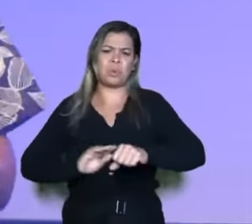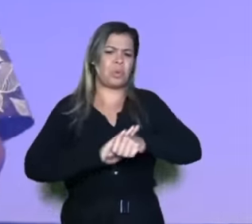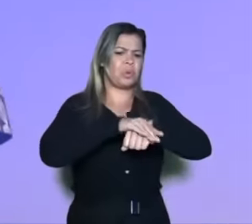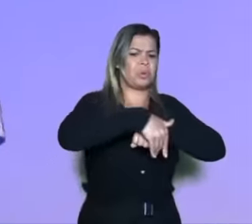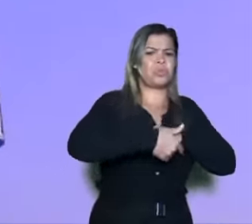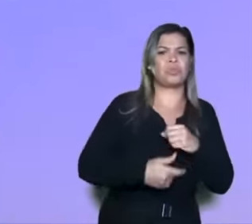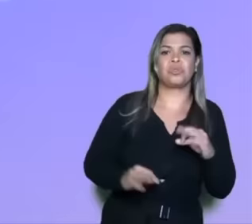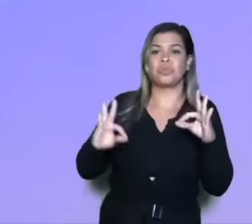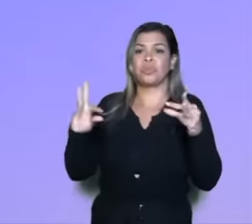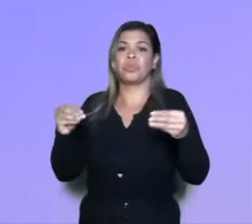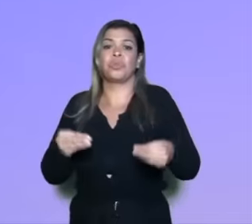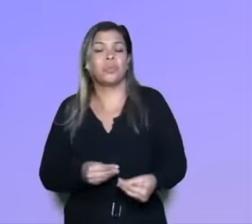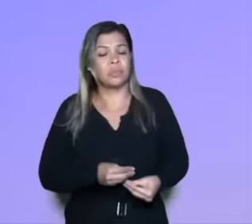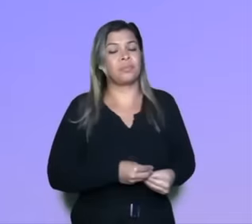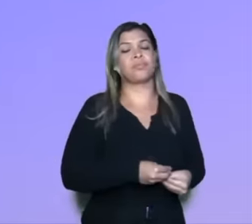e